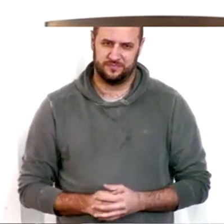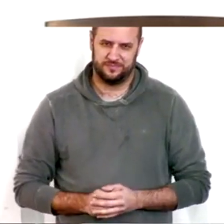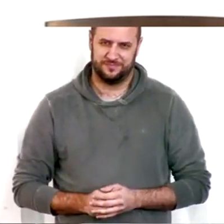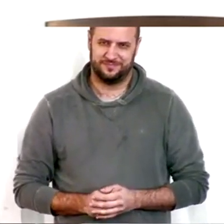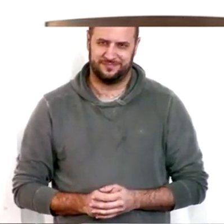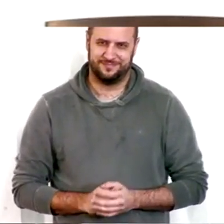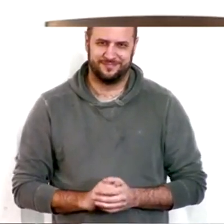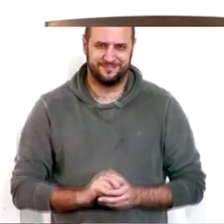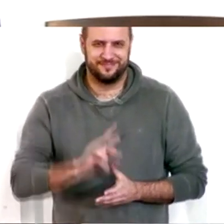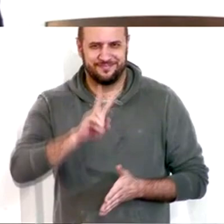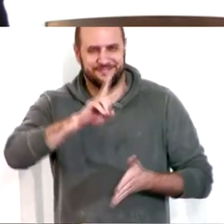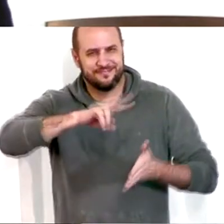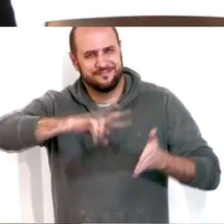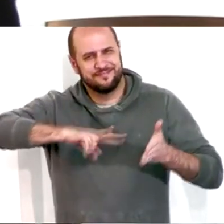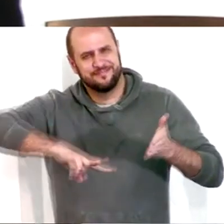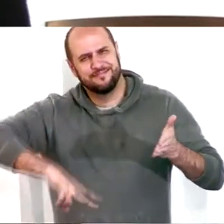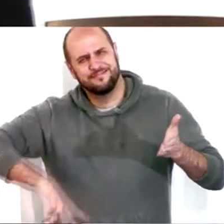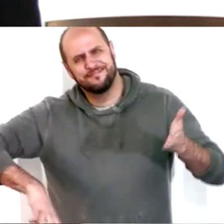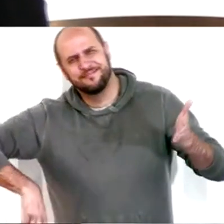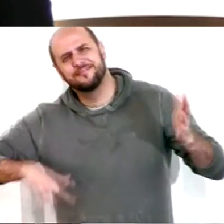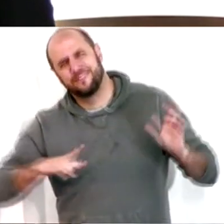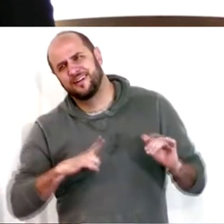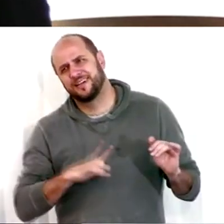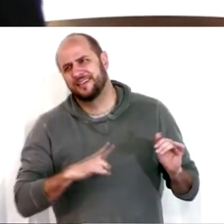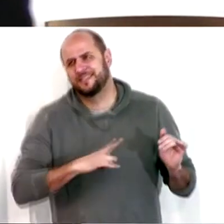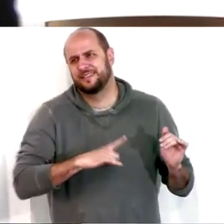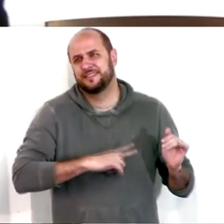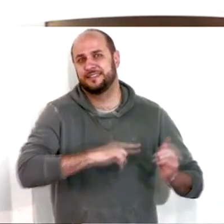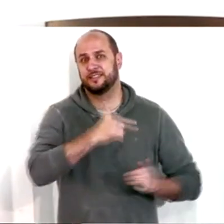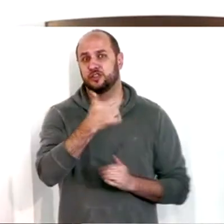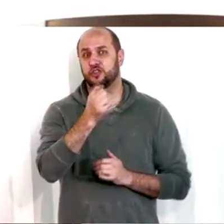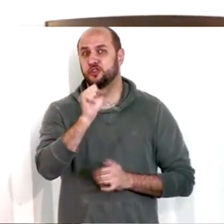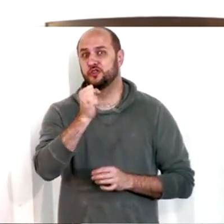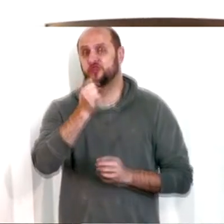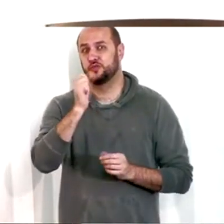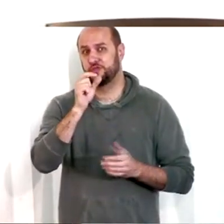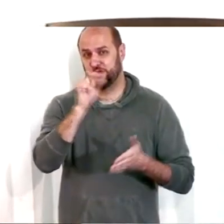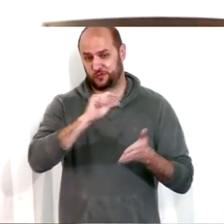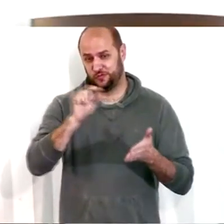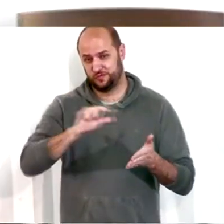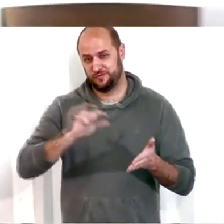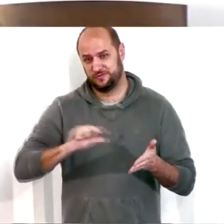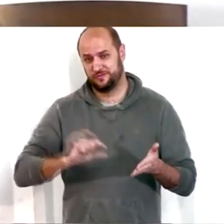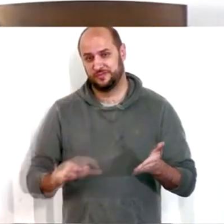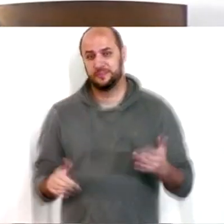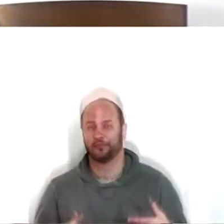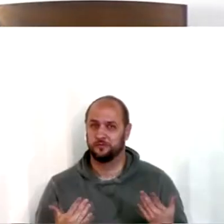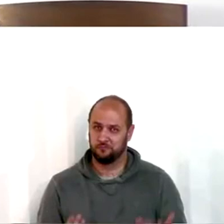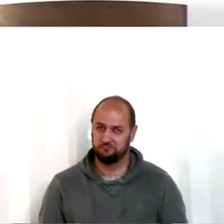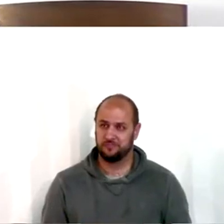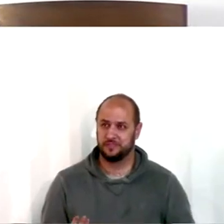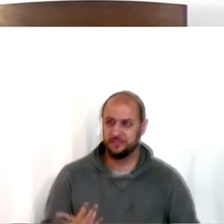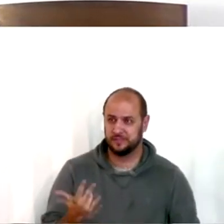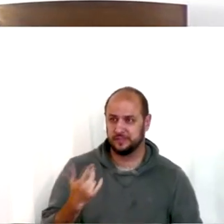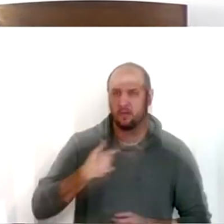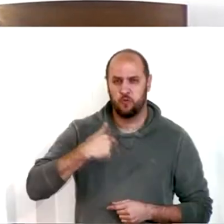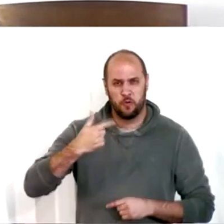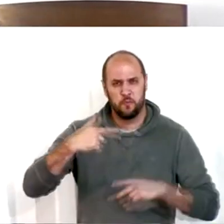Queridos, nós temos um texto longo à nossa frente, de 18 versículos. Portanto, ao longo